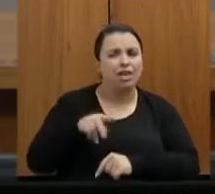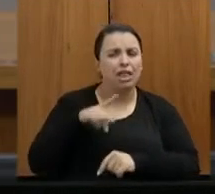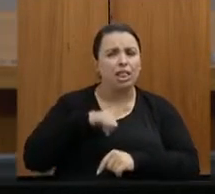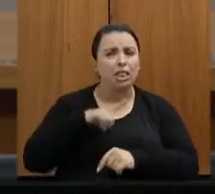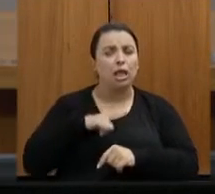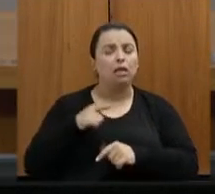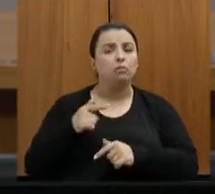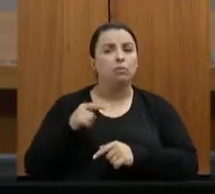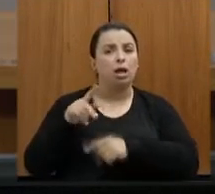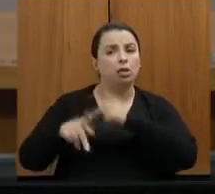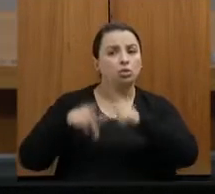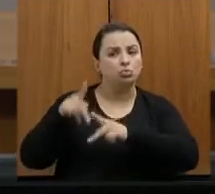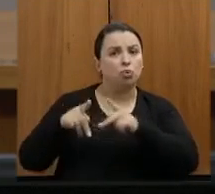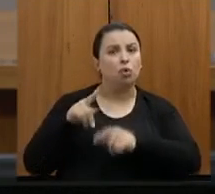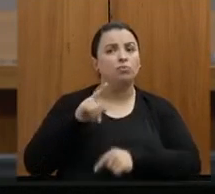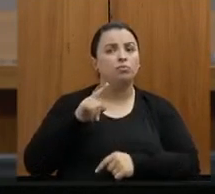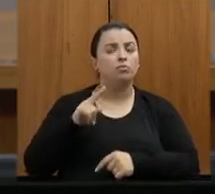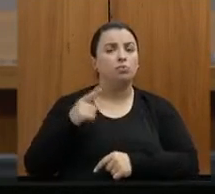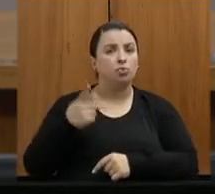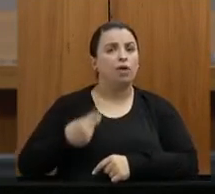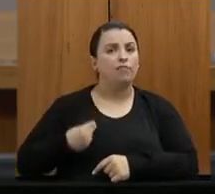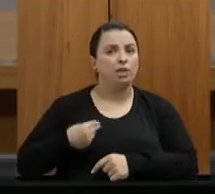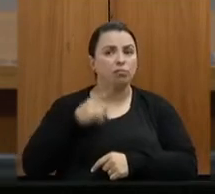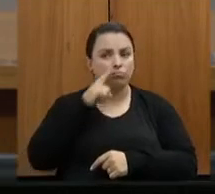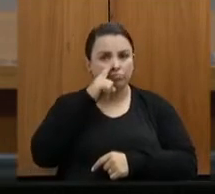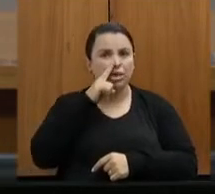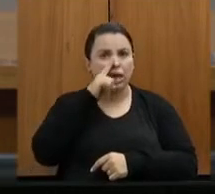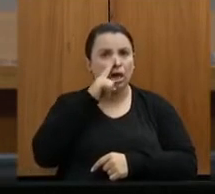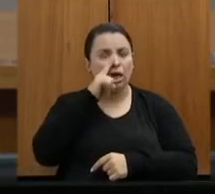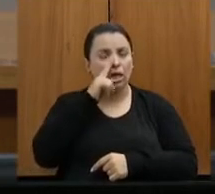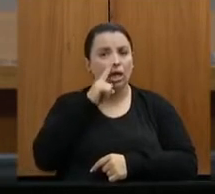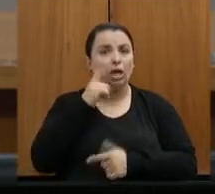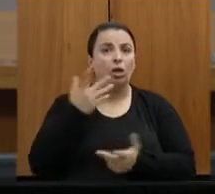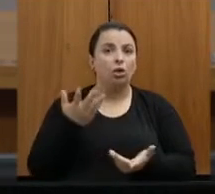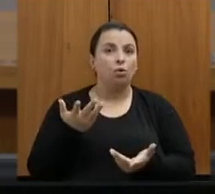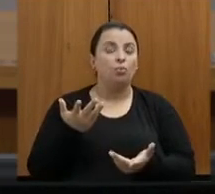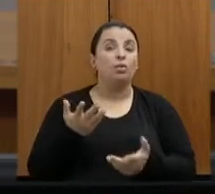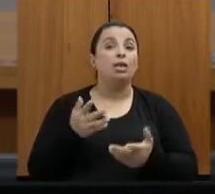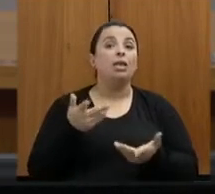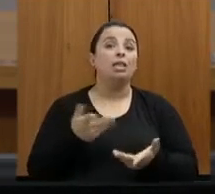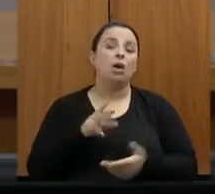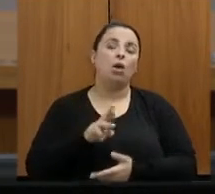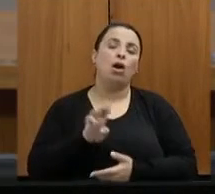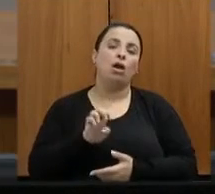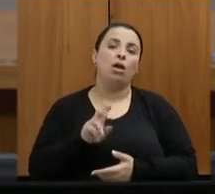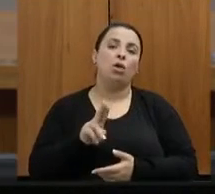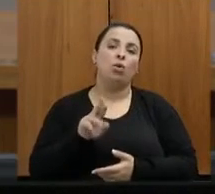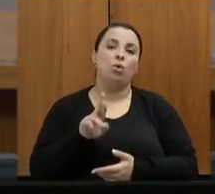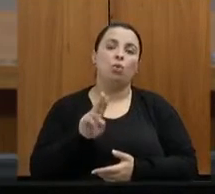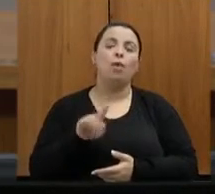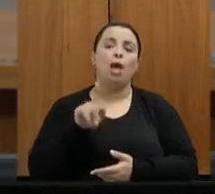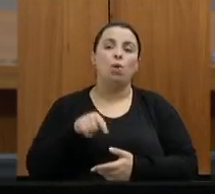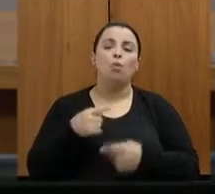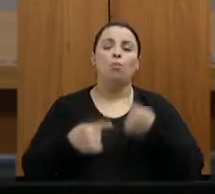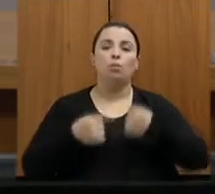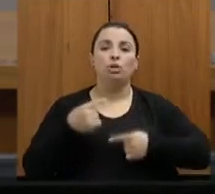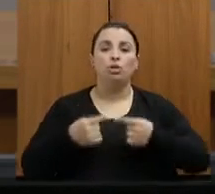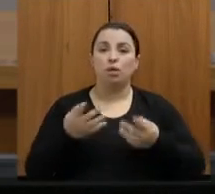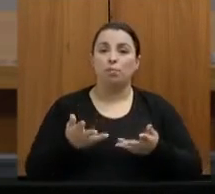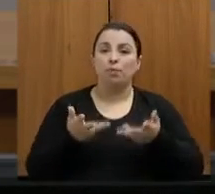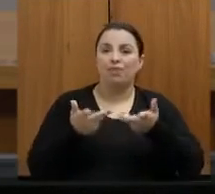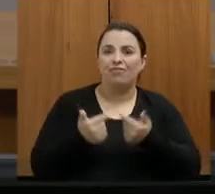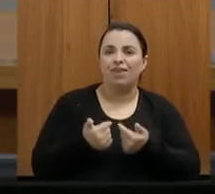a vida das pessoas está em perigo. Então, a reúrbe, a gente brinca que é uma política perfeita do ponto de vista econômico, social,